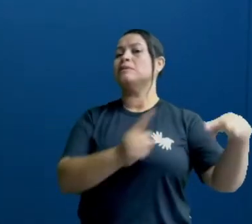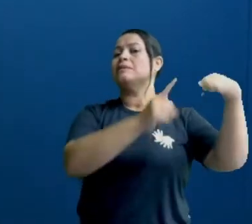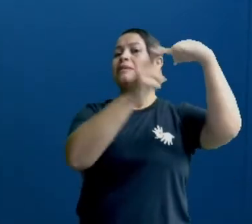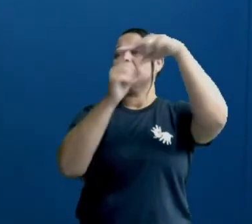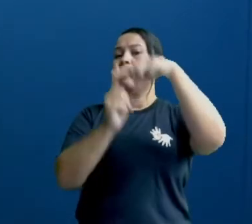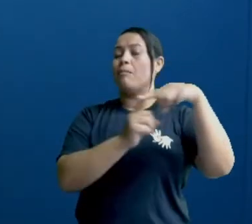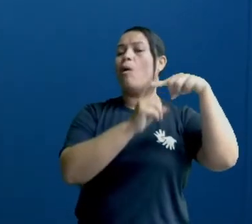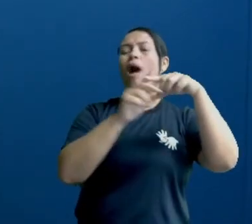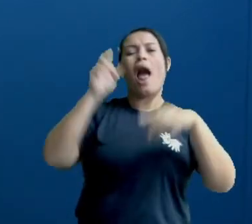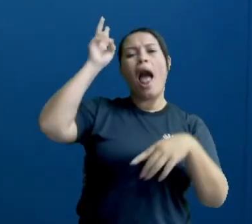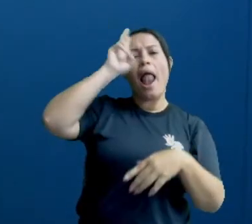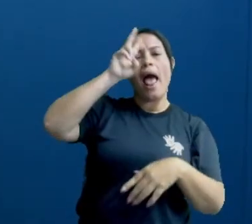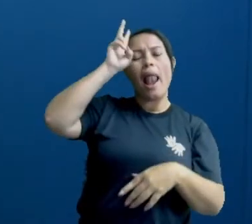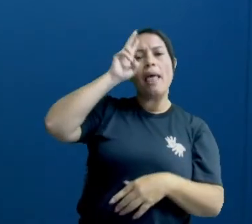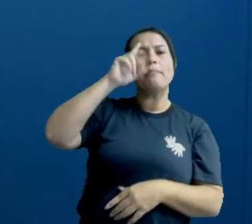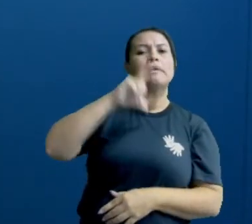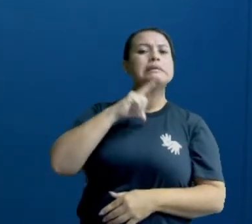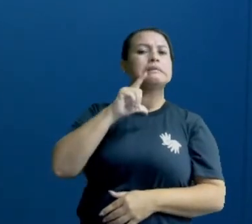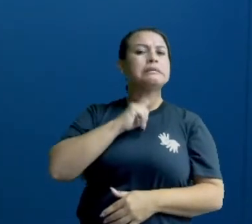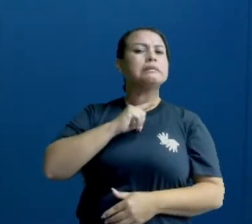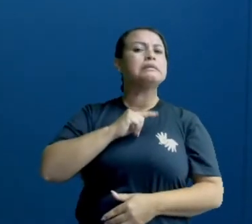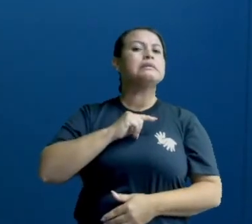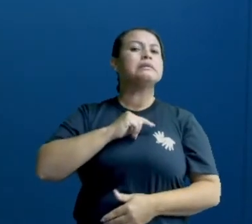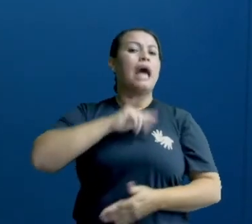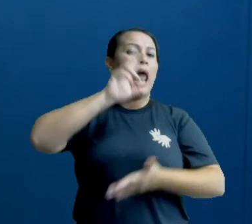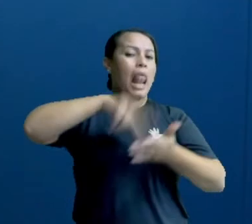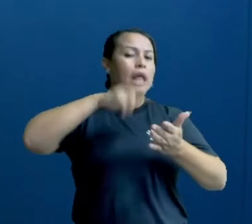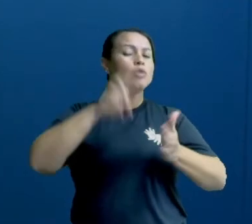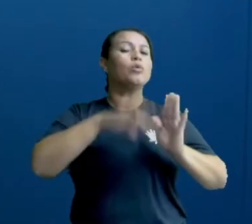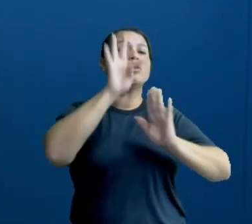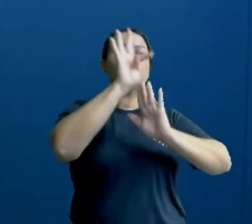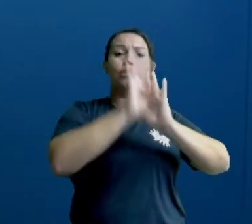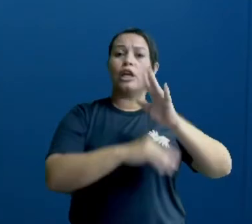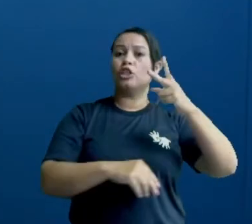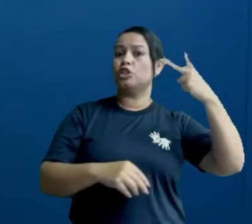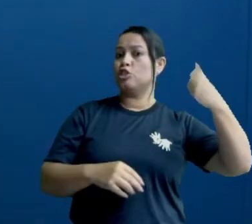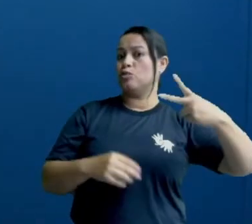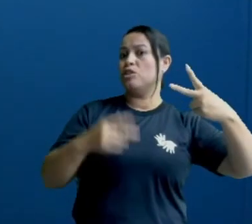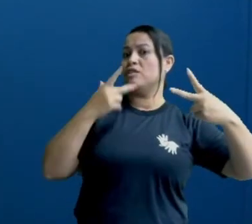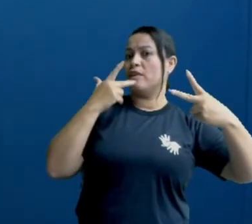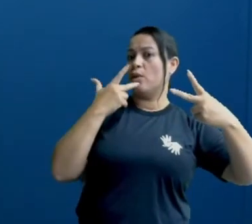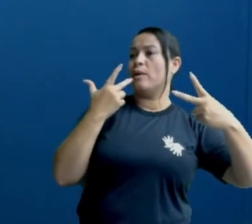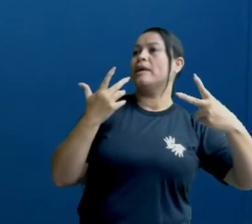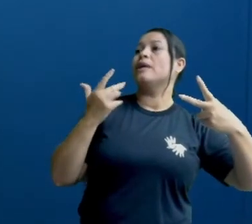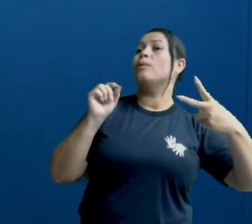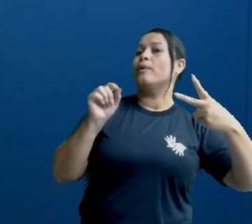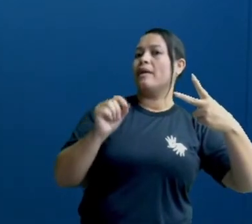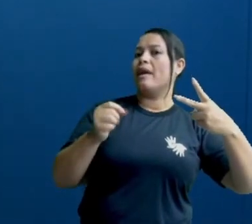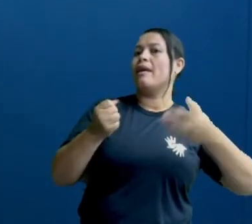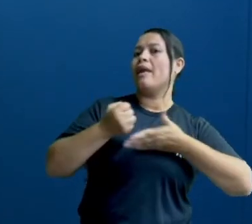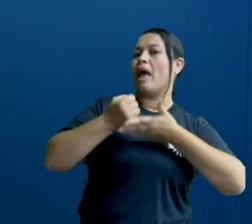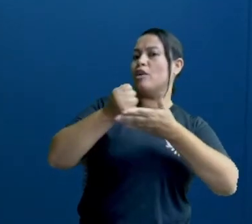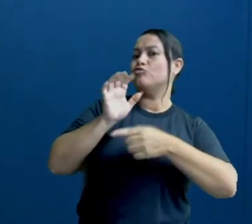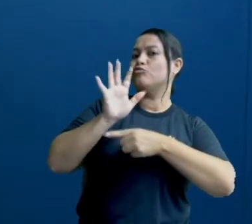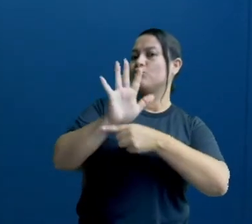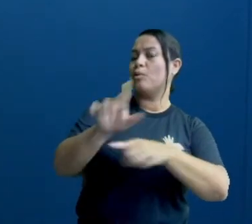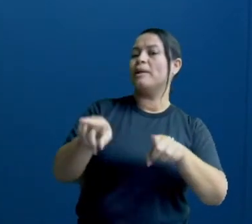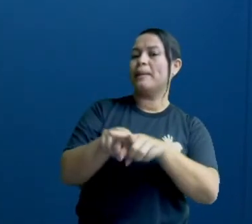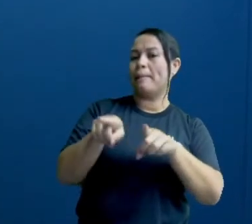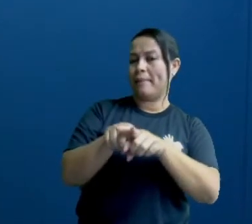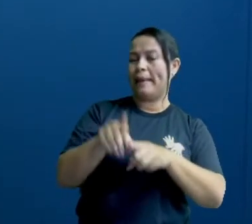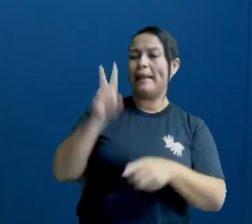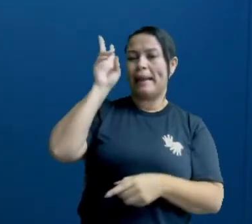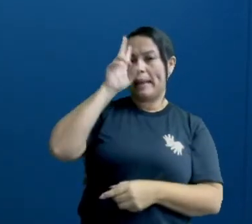que lá na leitura do texto eu falei de duas coisas que favoreceram a vitória do povo vitoriense e do